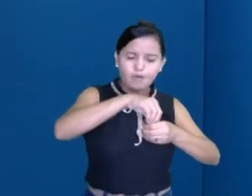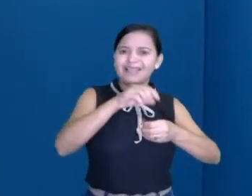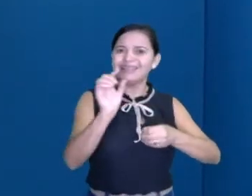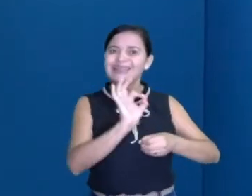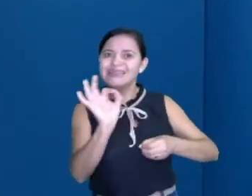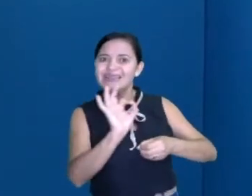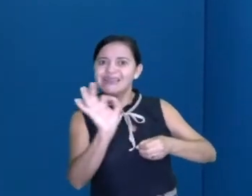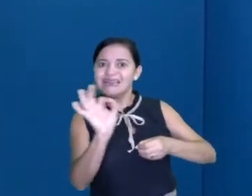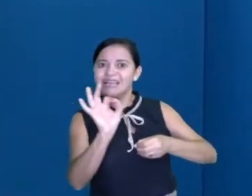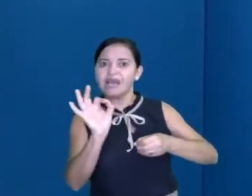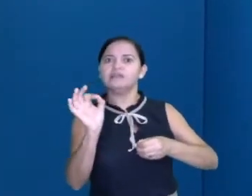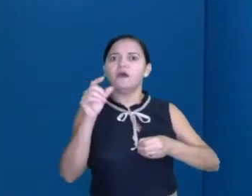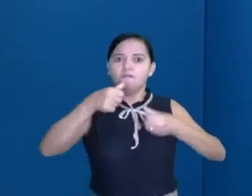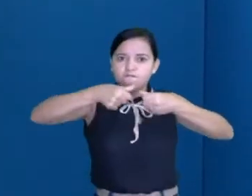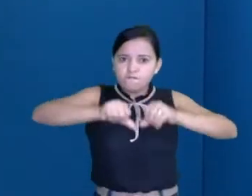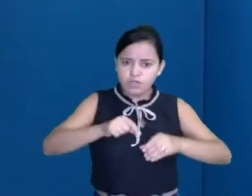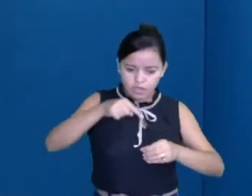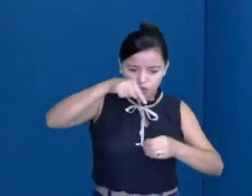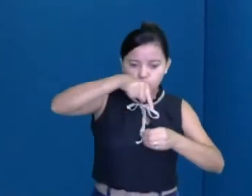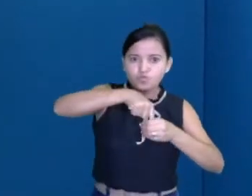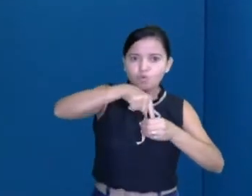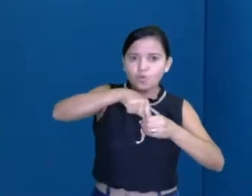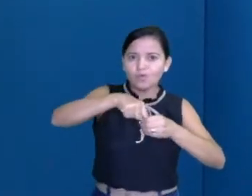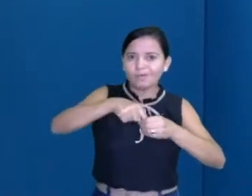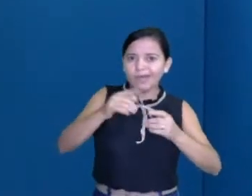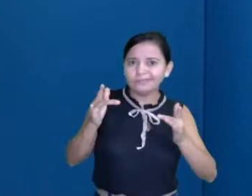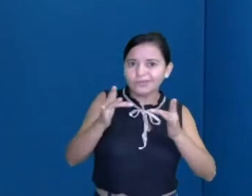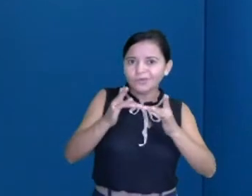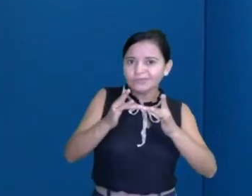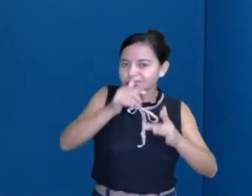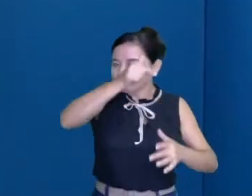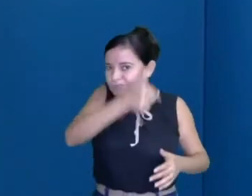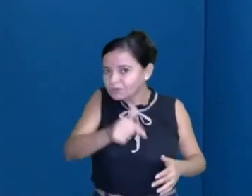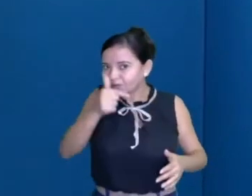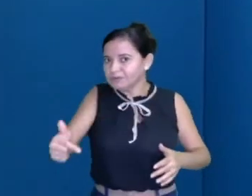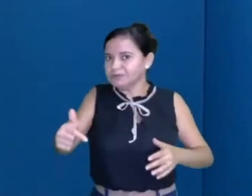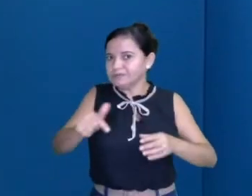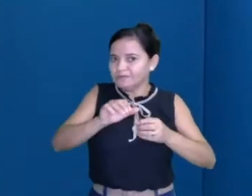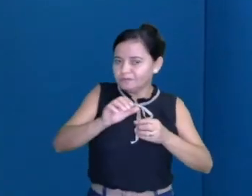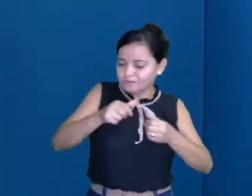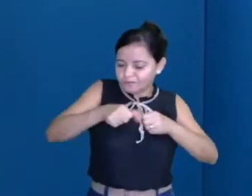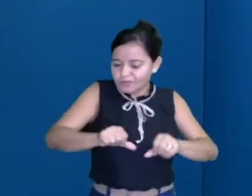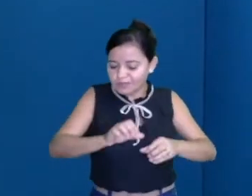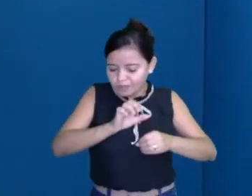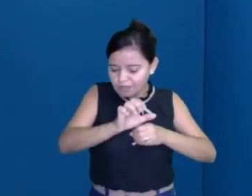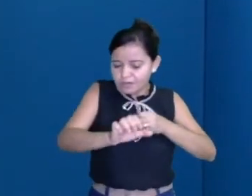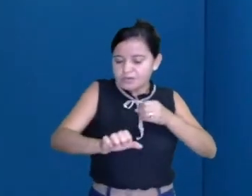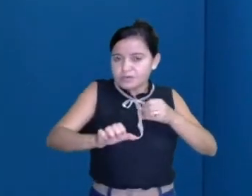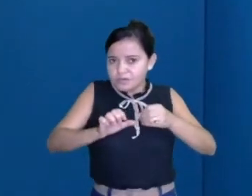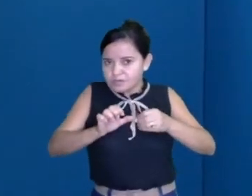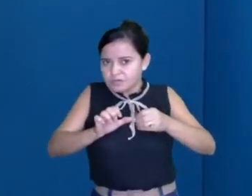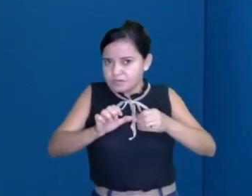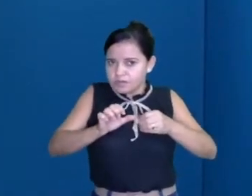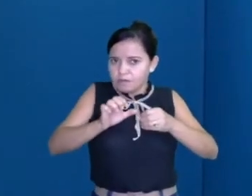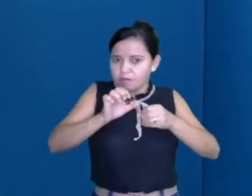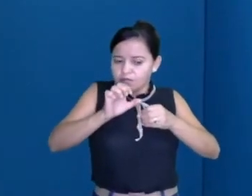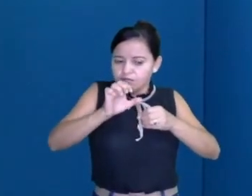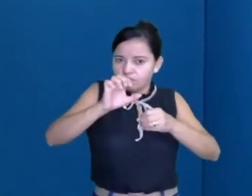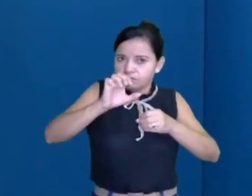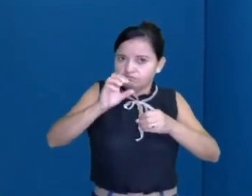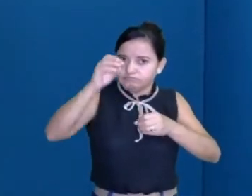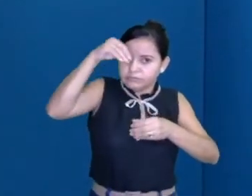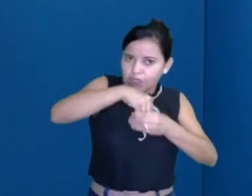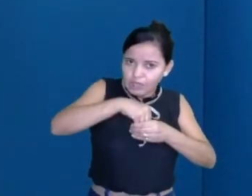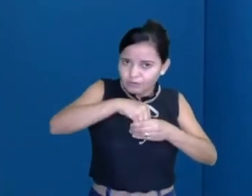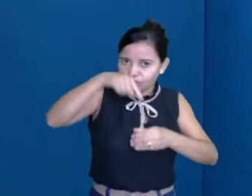próprio Niels Bohr, permitiu entender esse processo, que esse elétron vamos dizer assim, não se cansaria e cairia. Por quê? Porque ele está o